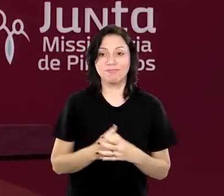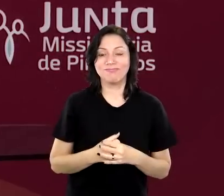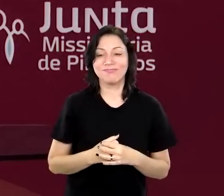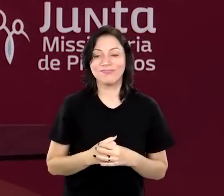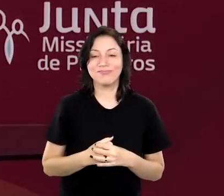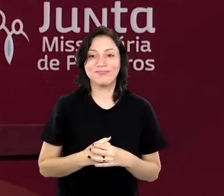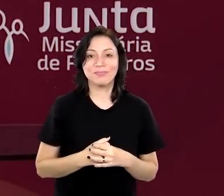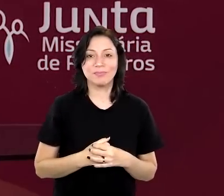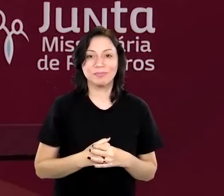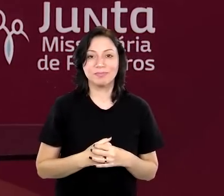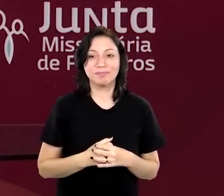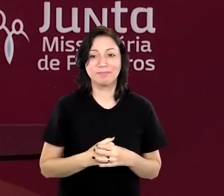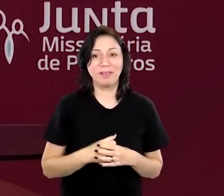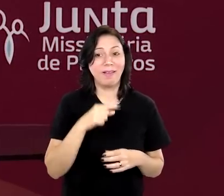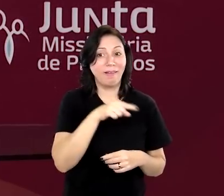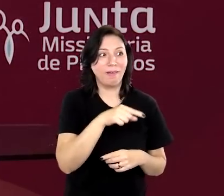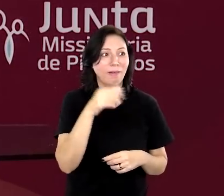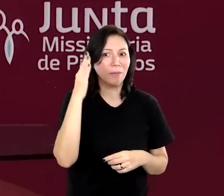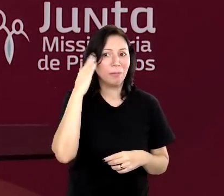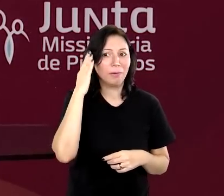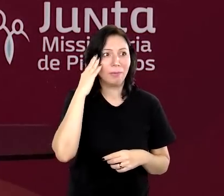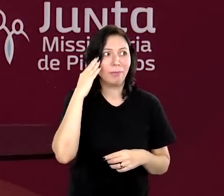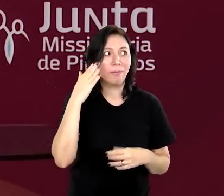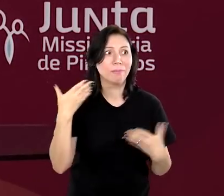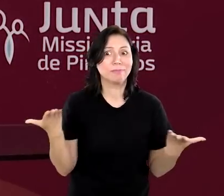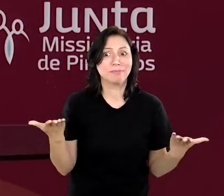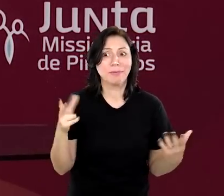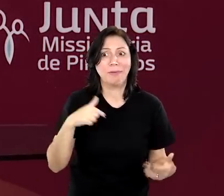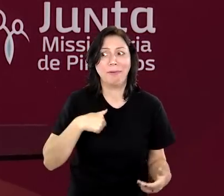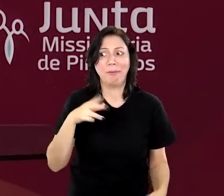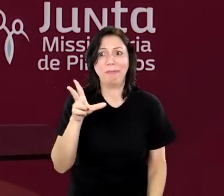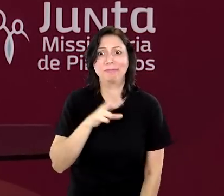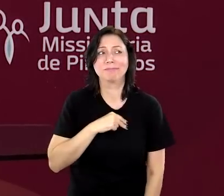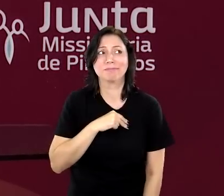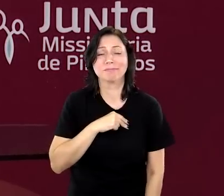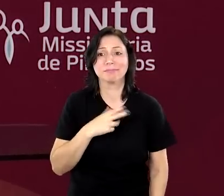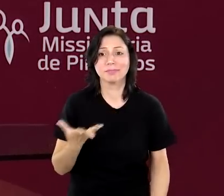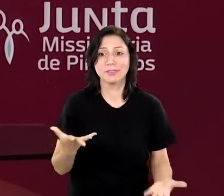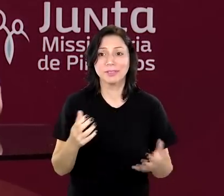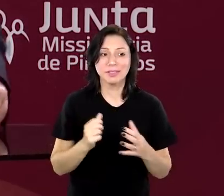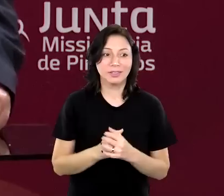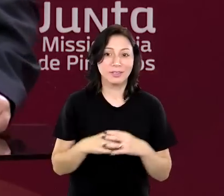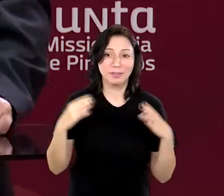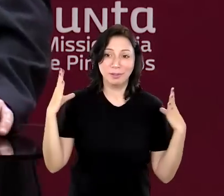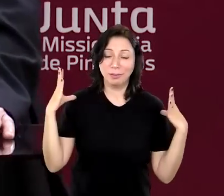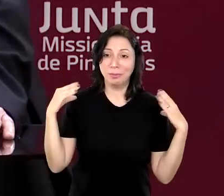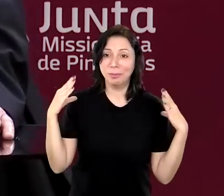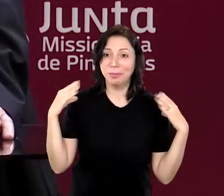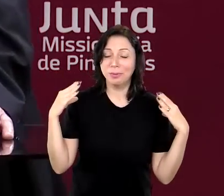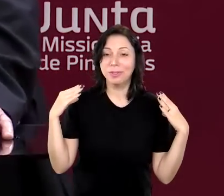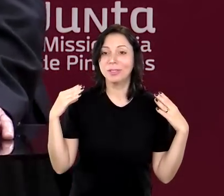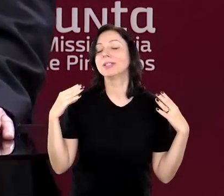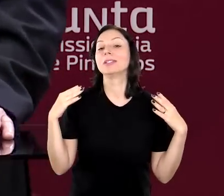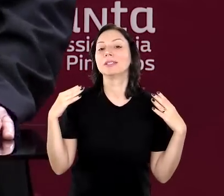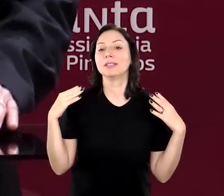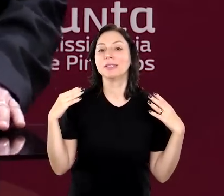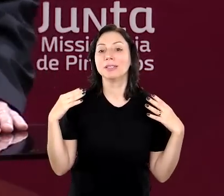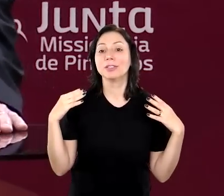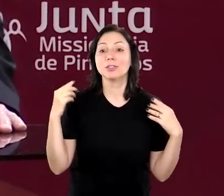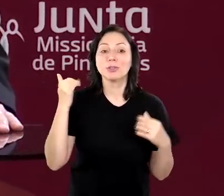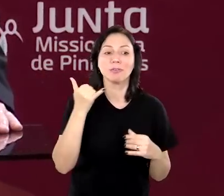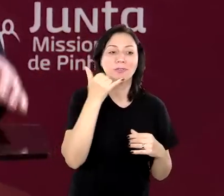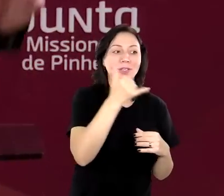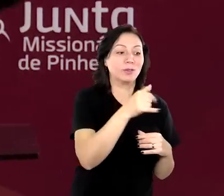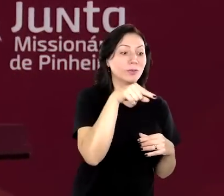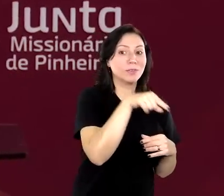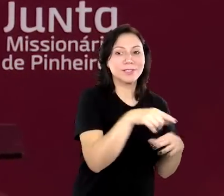outras palavras, estou frita. O anjo chega e já vai dizendo: alegre-te, muito favorecido, o Senhor está